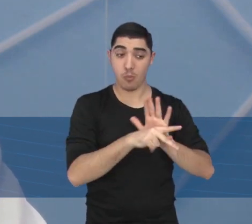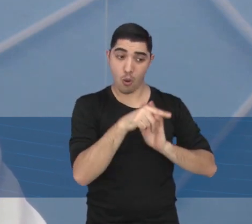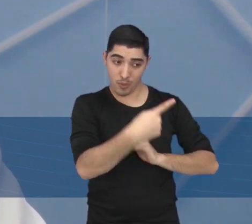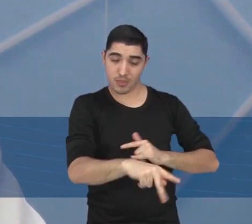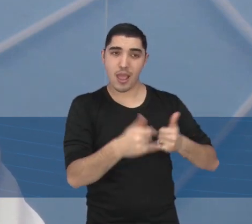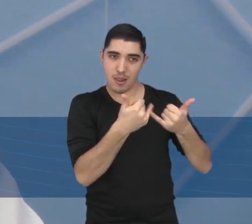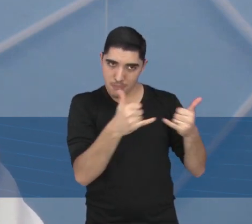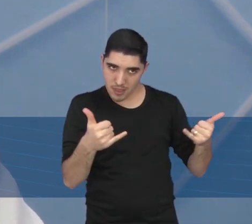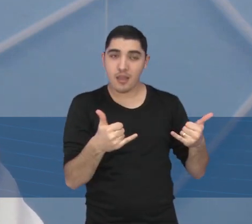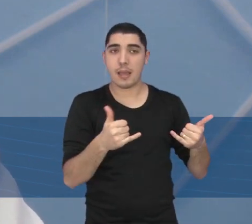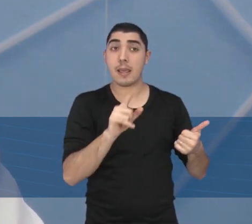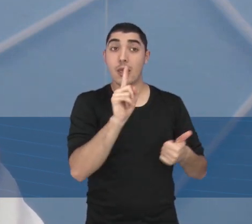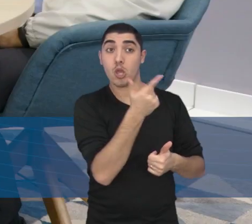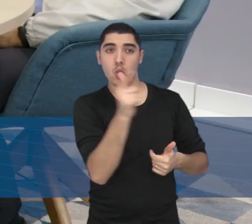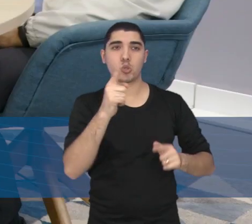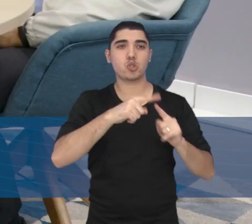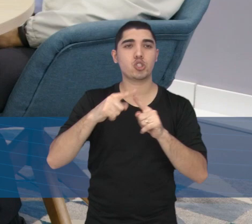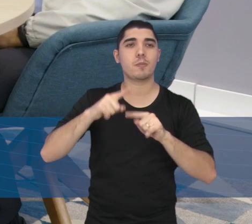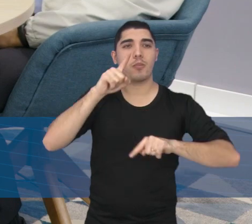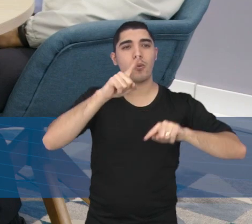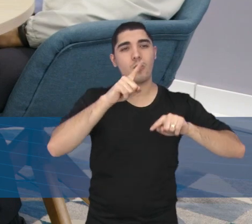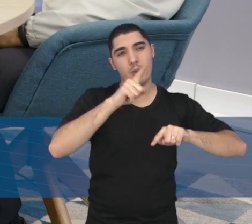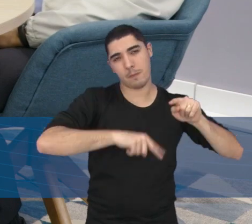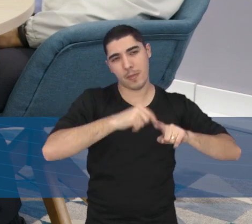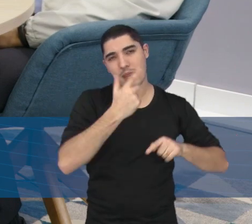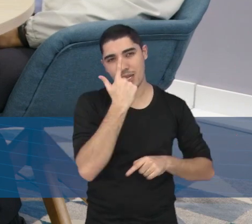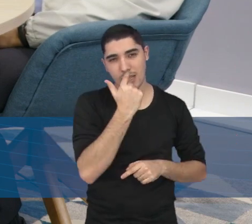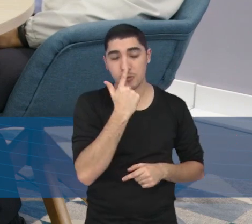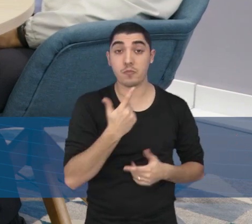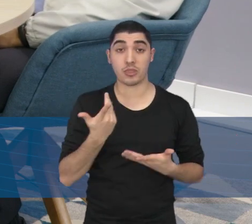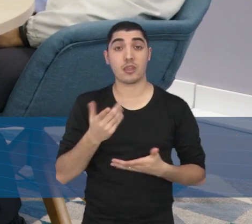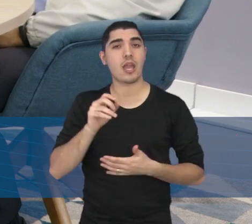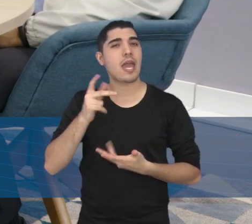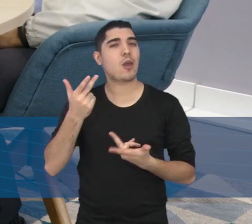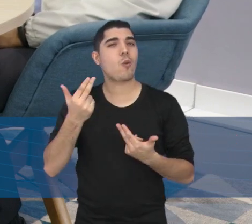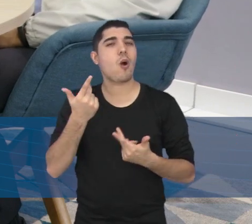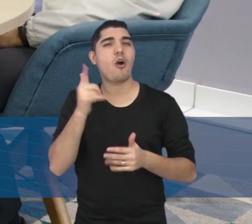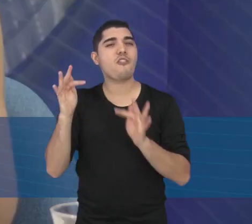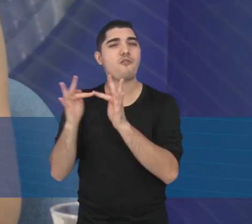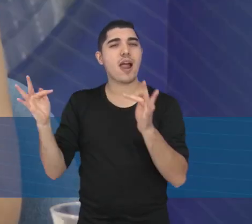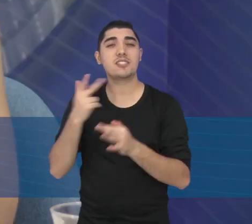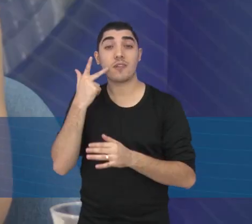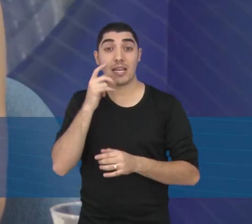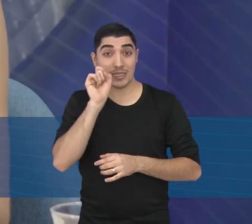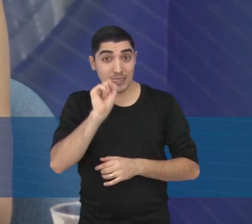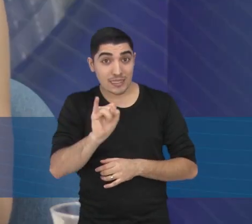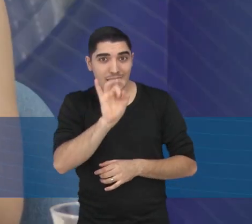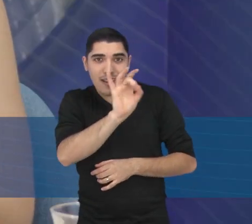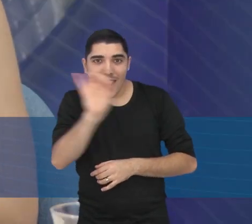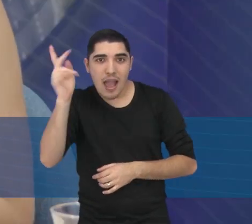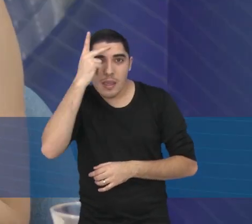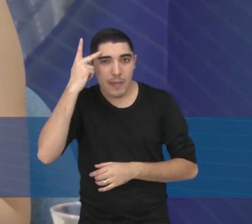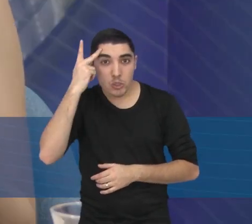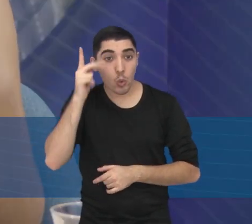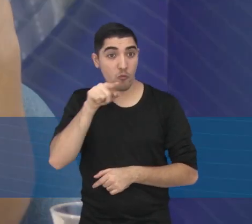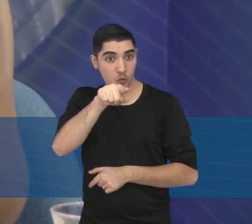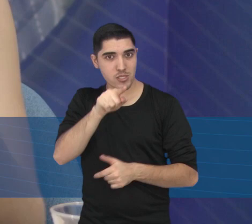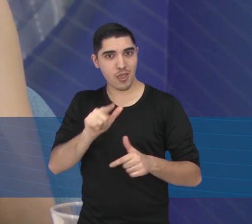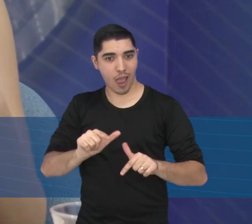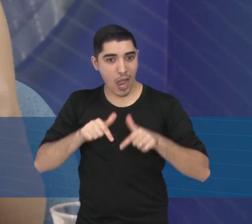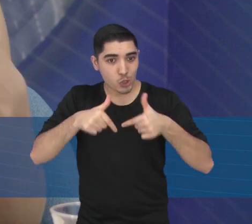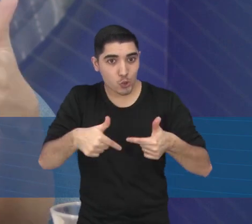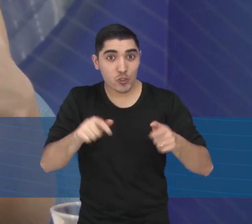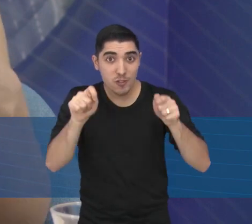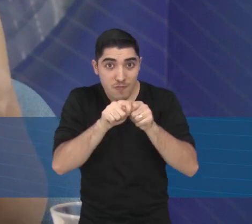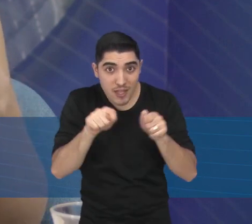de outros resíduos também. E aquela famosa frase, se cada um fizer a sua parte, né? Se as pessoas tiverem essa consciência que ela reciclando,